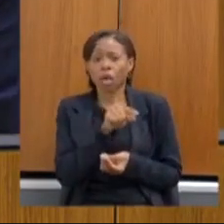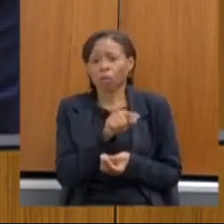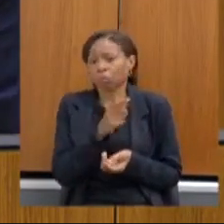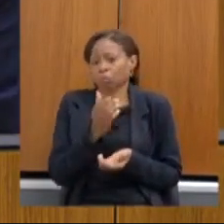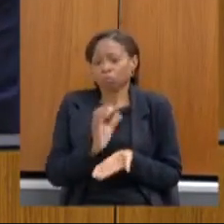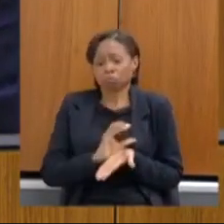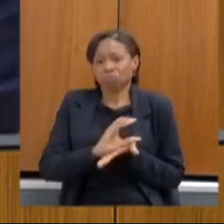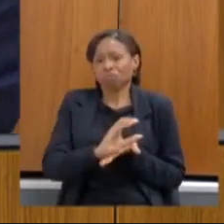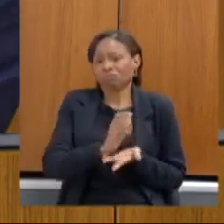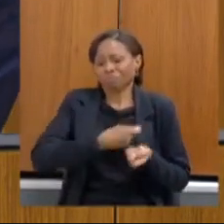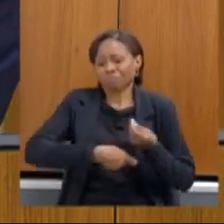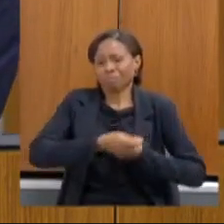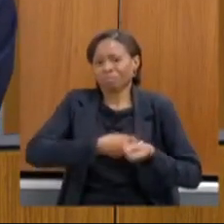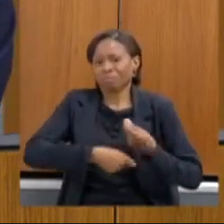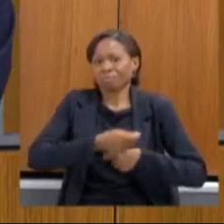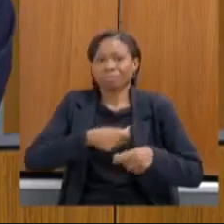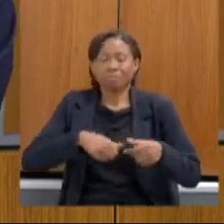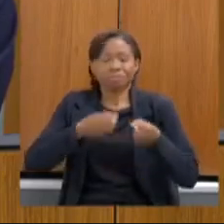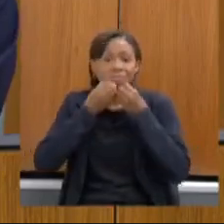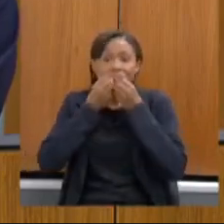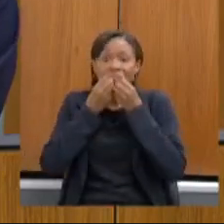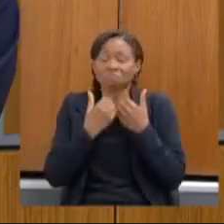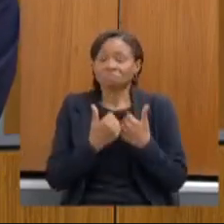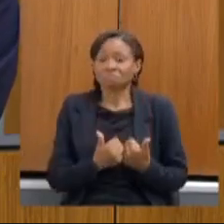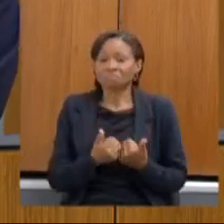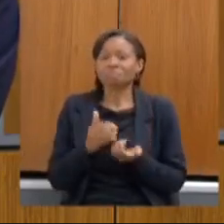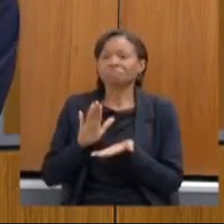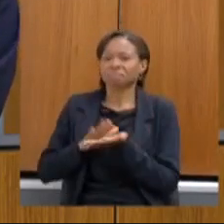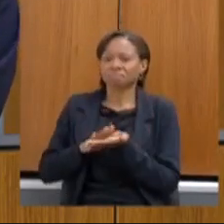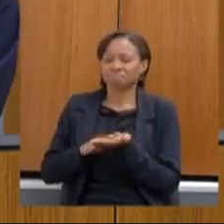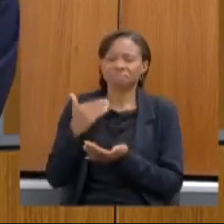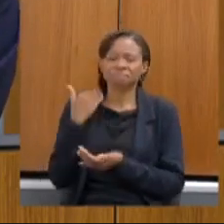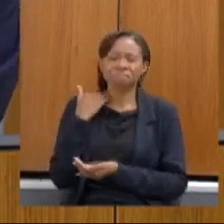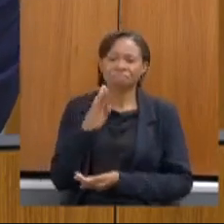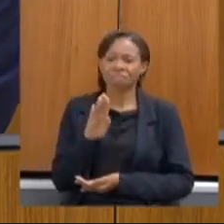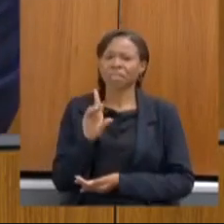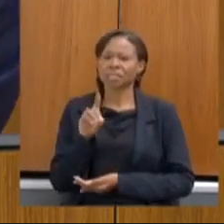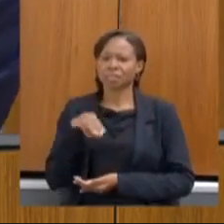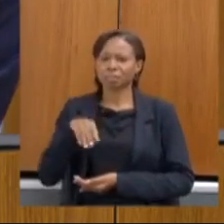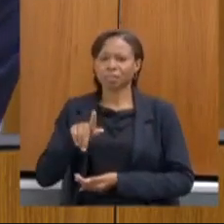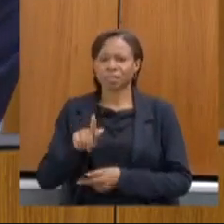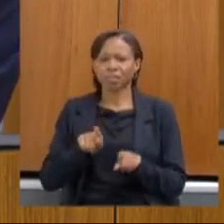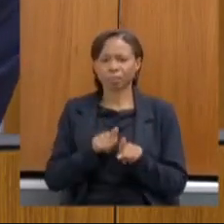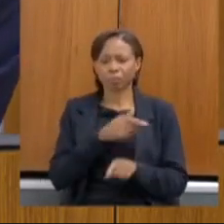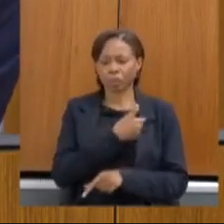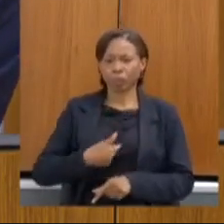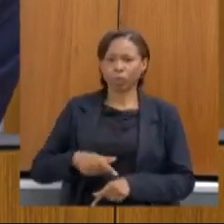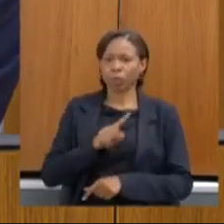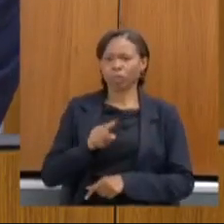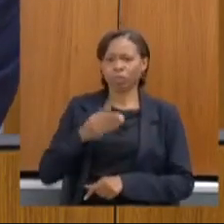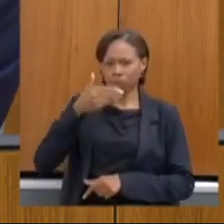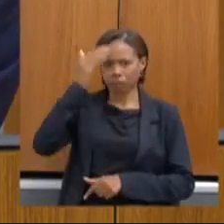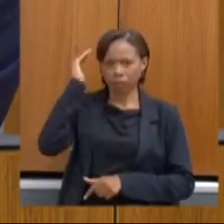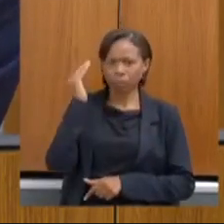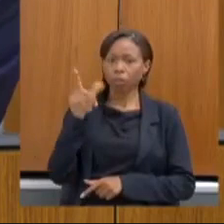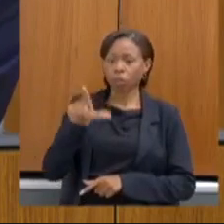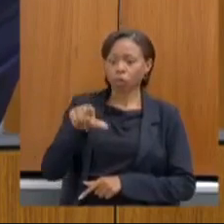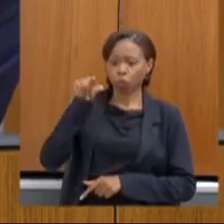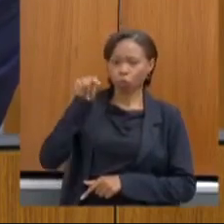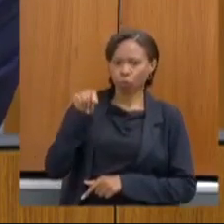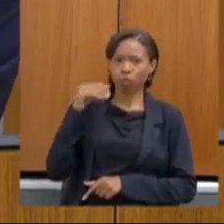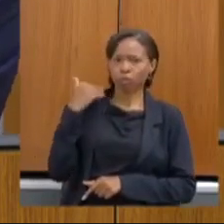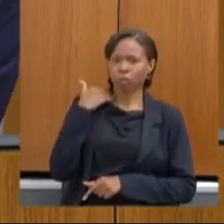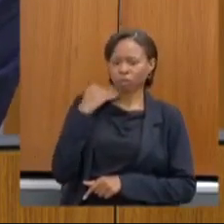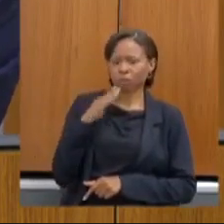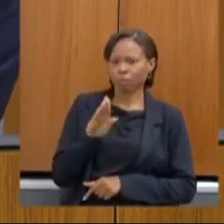porque a gente tem visto o resultado Então parabéns aí também o bdmg para abrir o governo status sobre o governador Romeu Zema escolher e